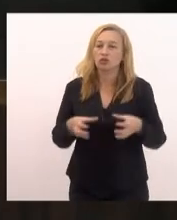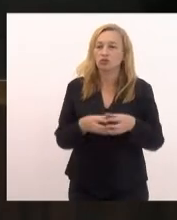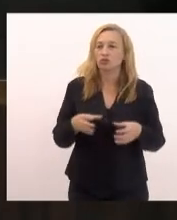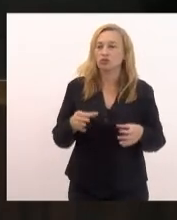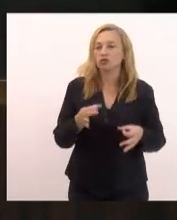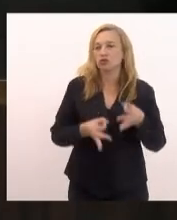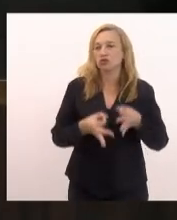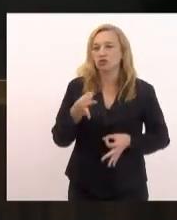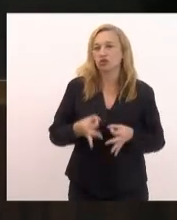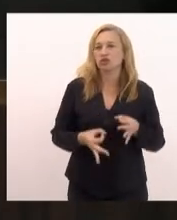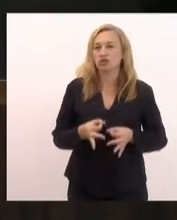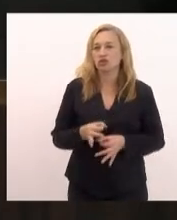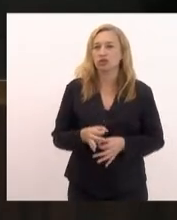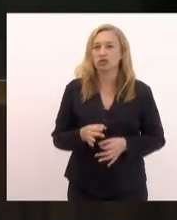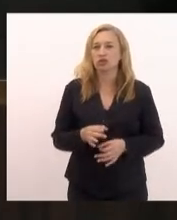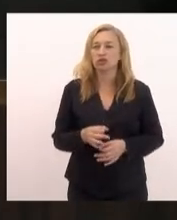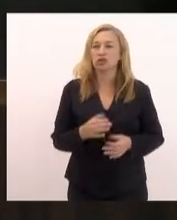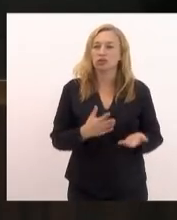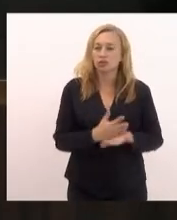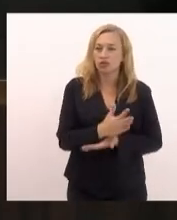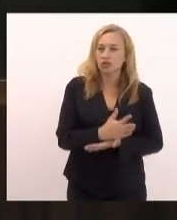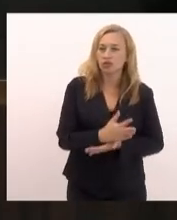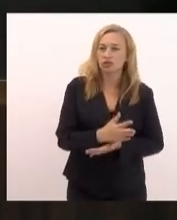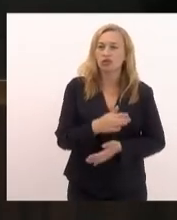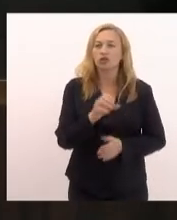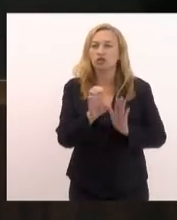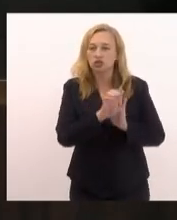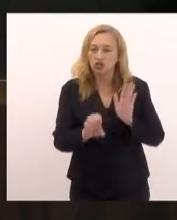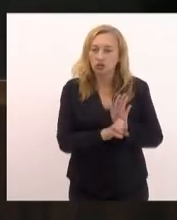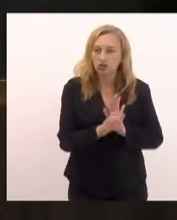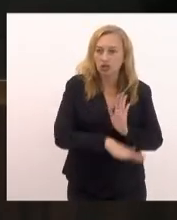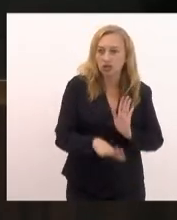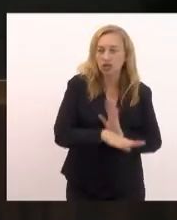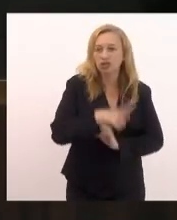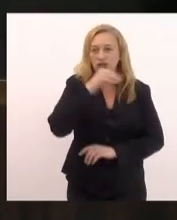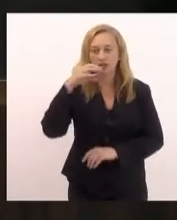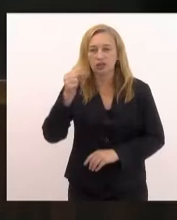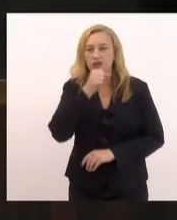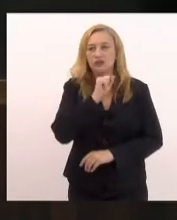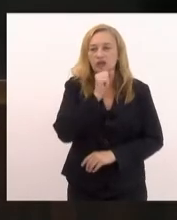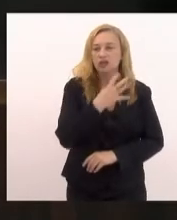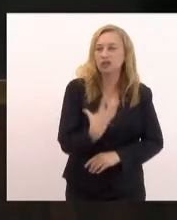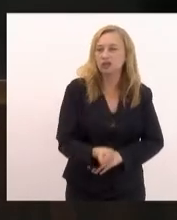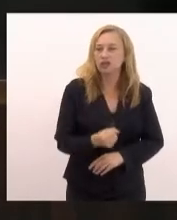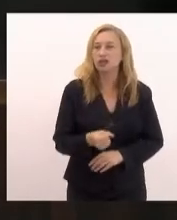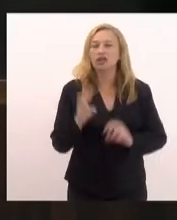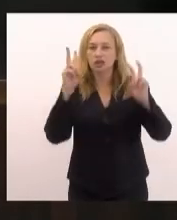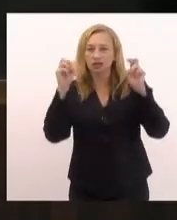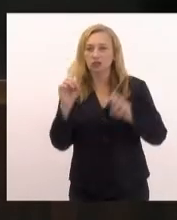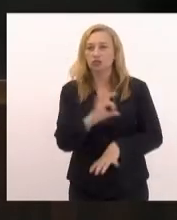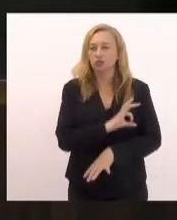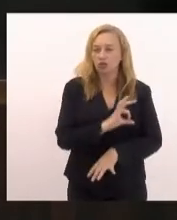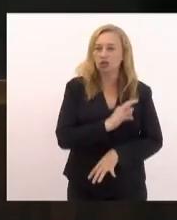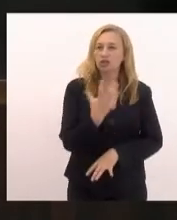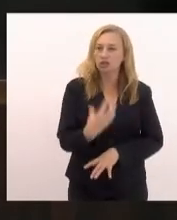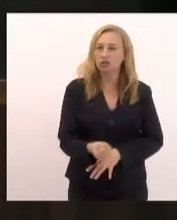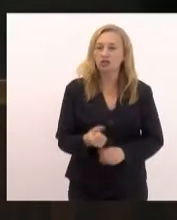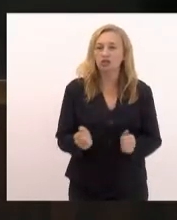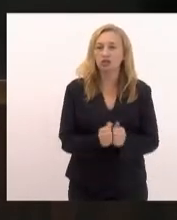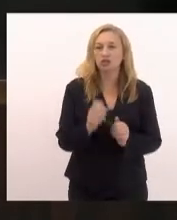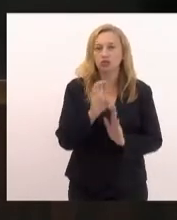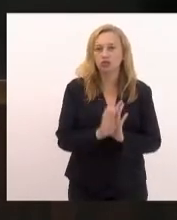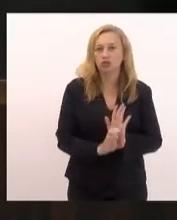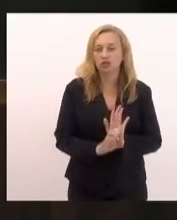Justiça pela legalidade de assunto da criança, adolescente e do idoso, favorável. De saúde, favorável. Segurança pública, assunto de polícia, favorável com